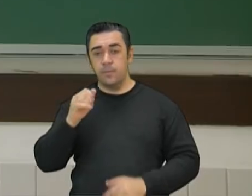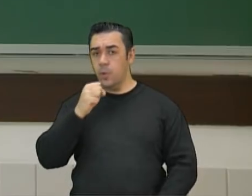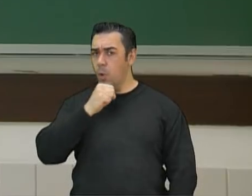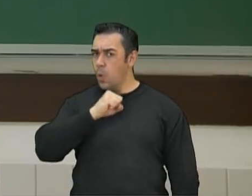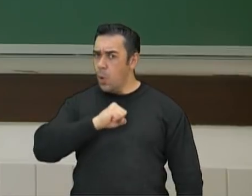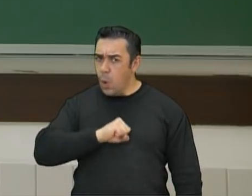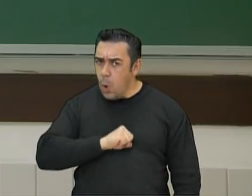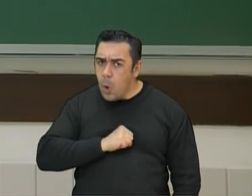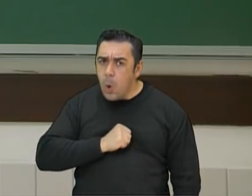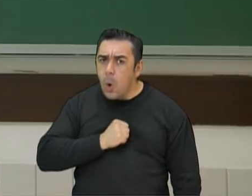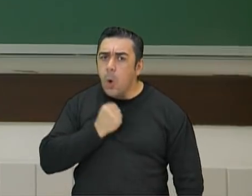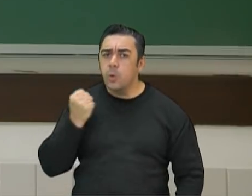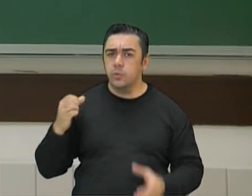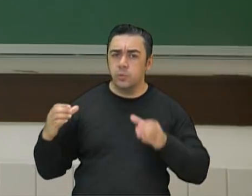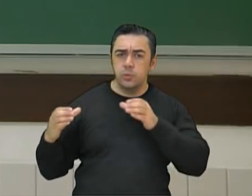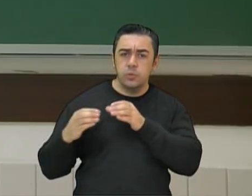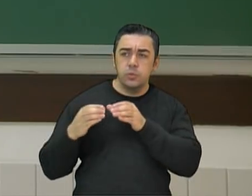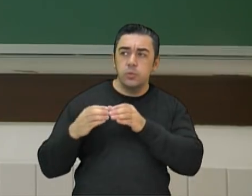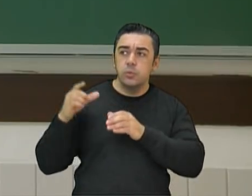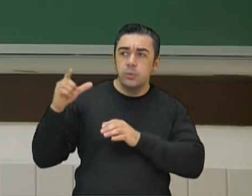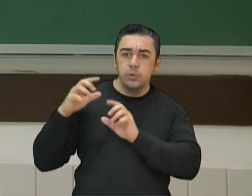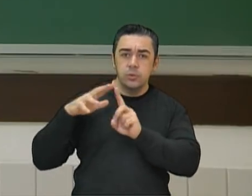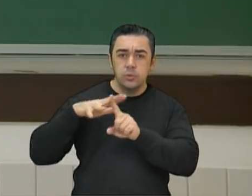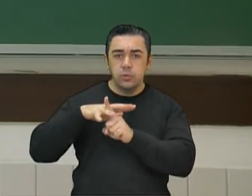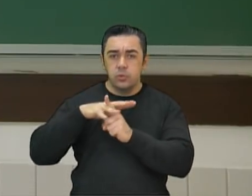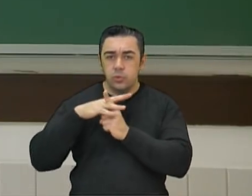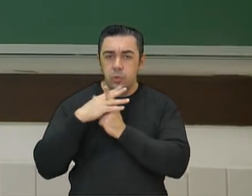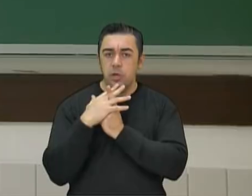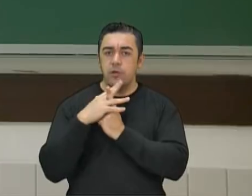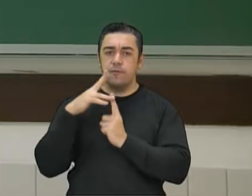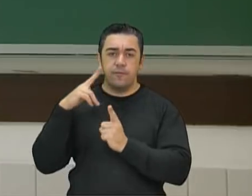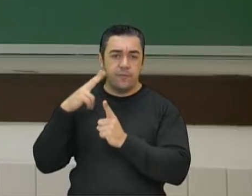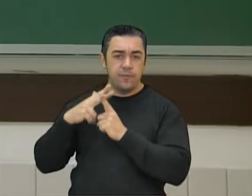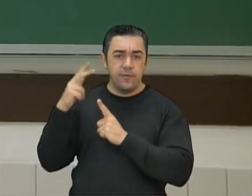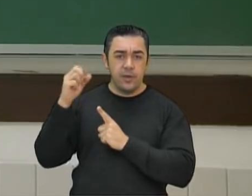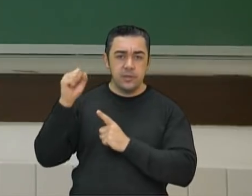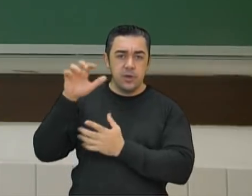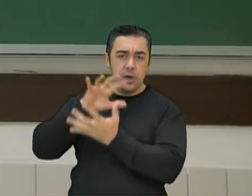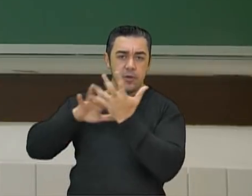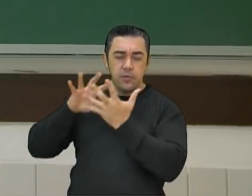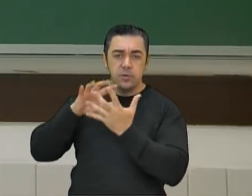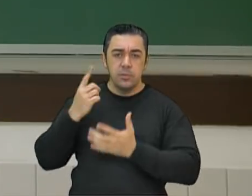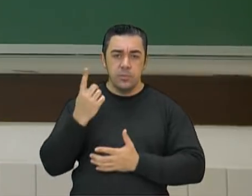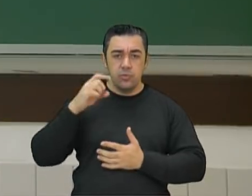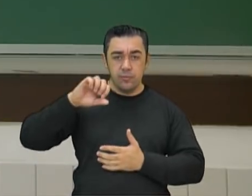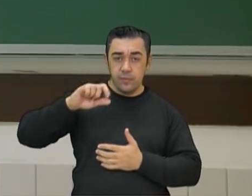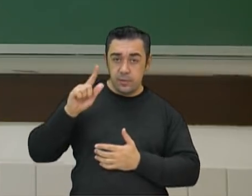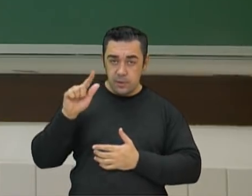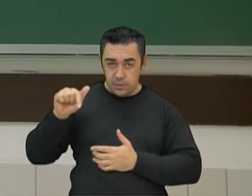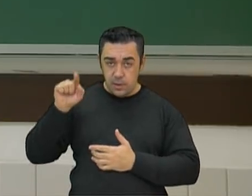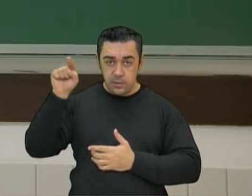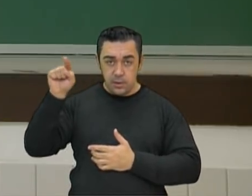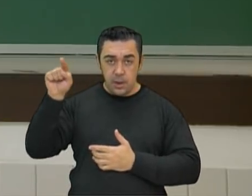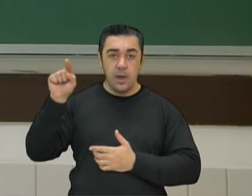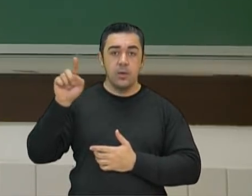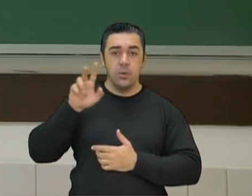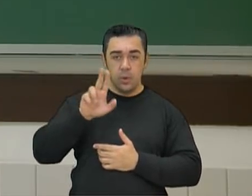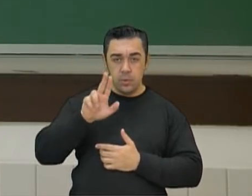ódio desse socialismo que havia vencido a Revolução de 17 na Rússia. Tá? São ideias